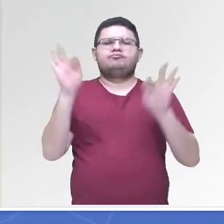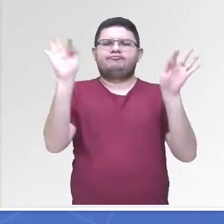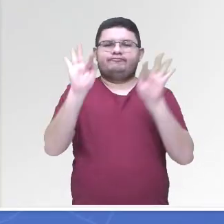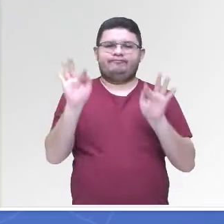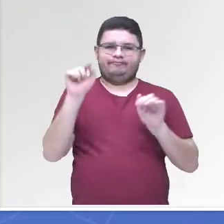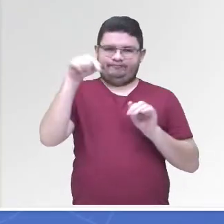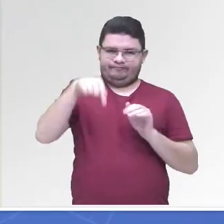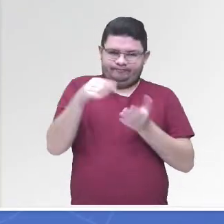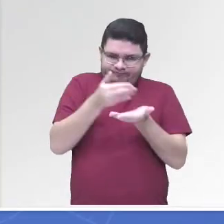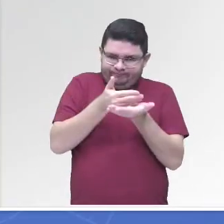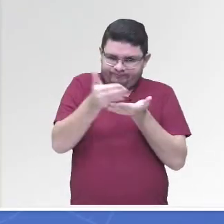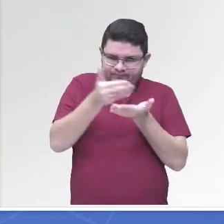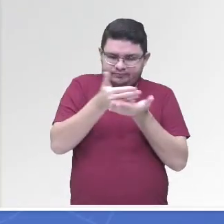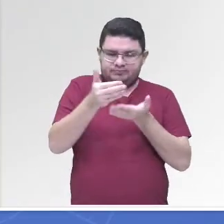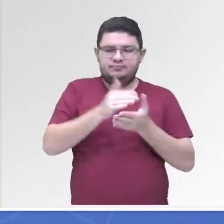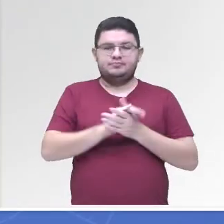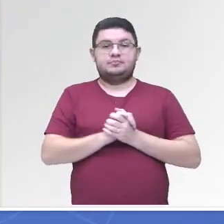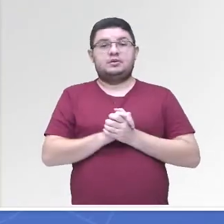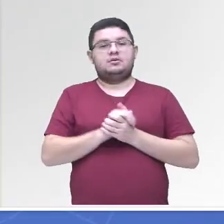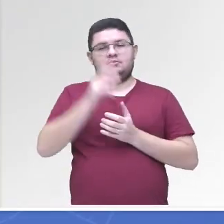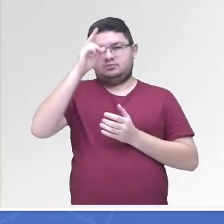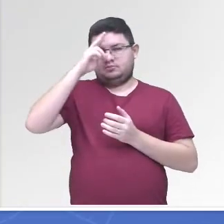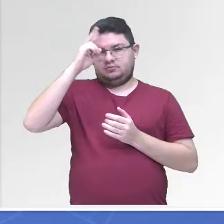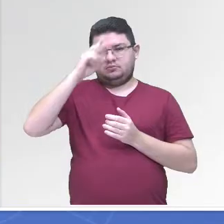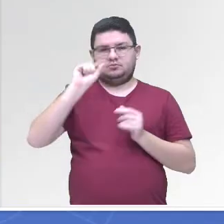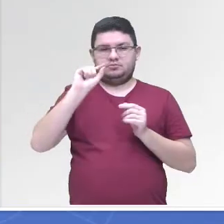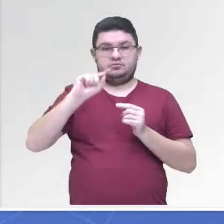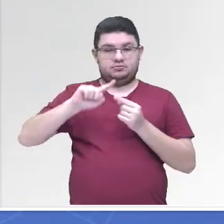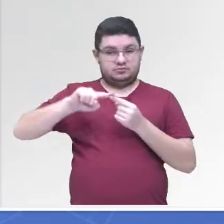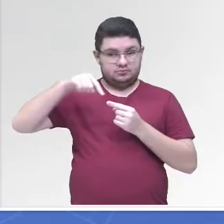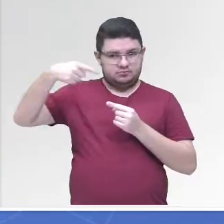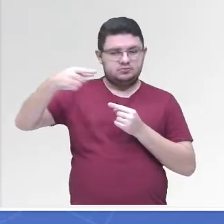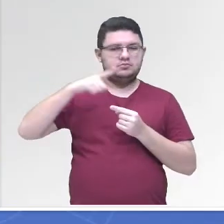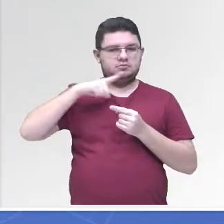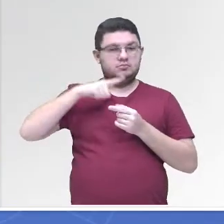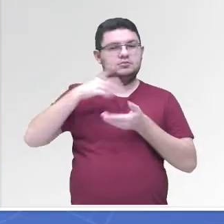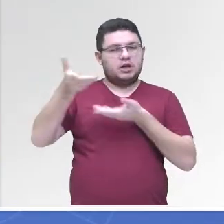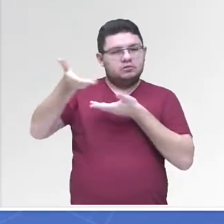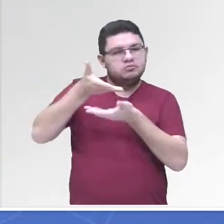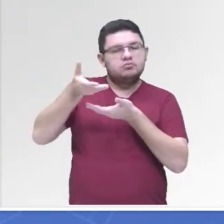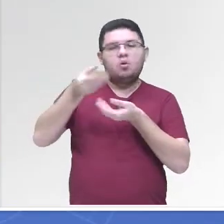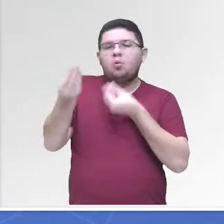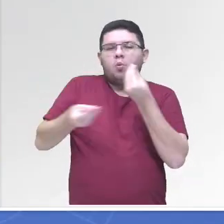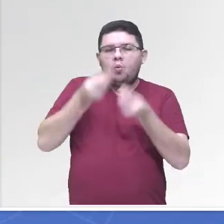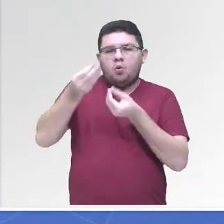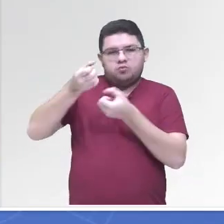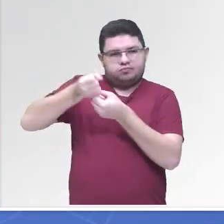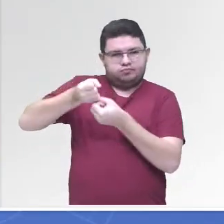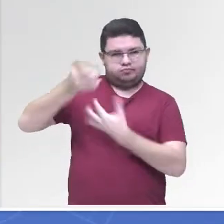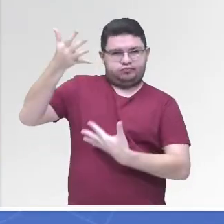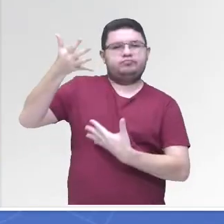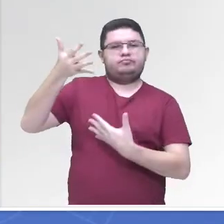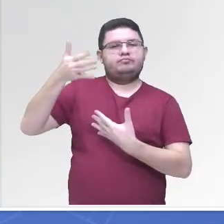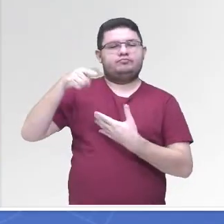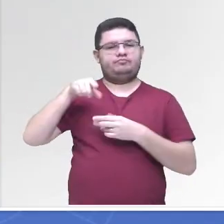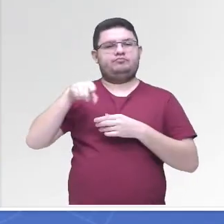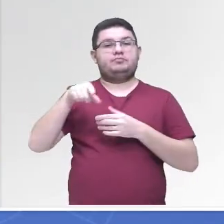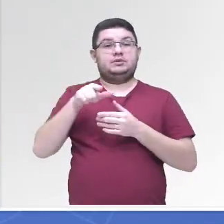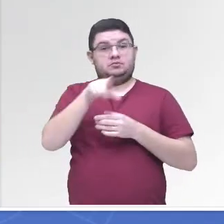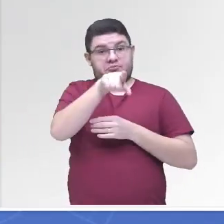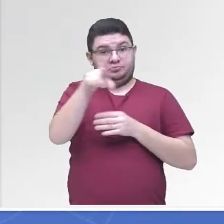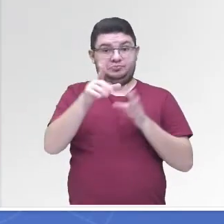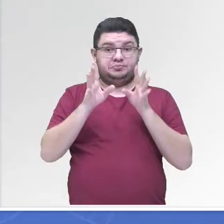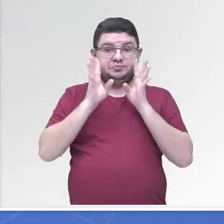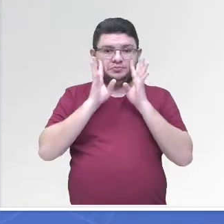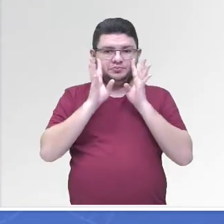para lembrar que daqui a pouquinho vocês têm aquele momento de interatividade, de participar um pouquinho mais na aula, então fica atento para esse